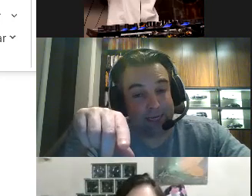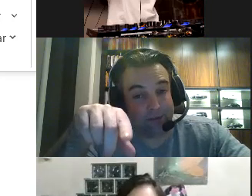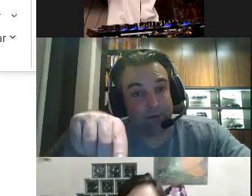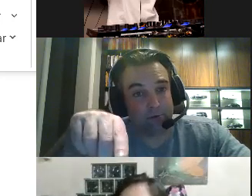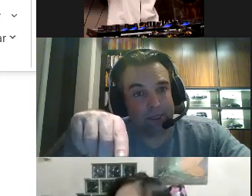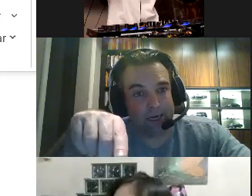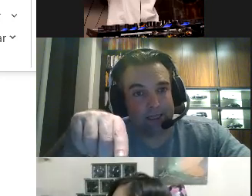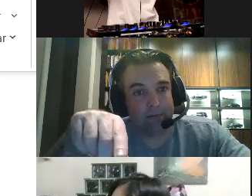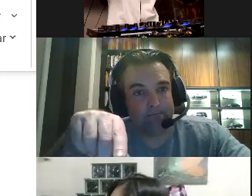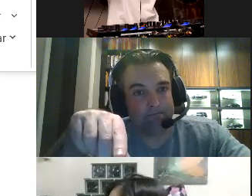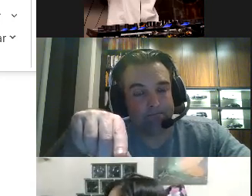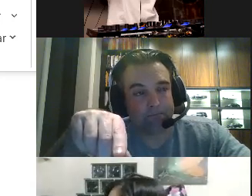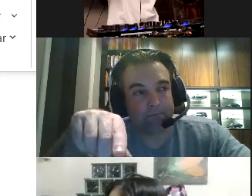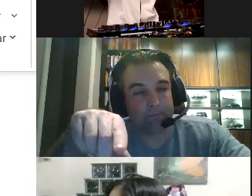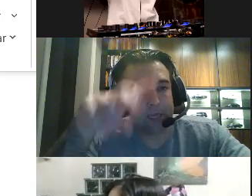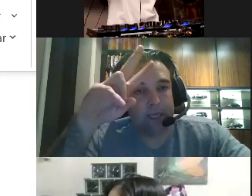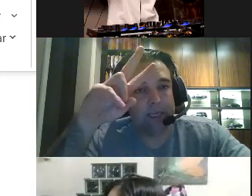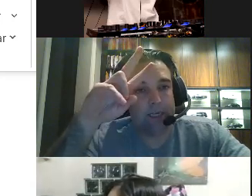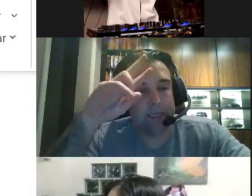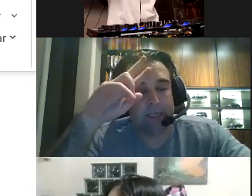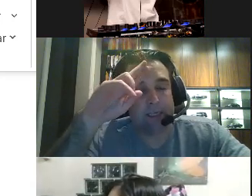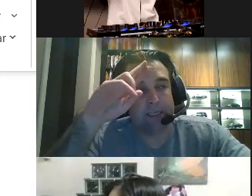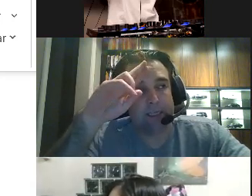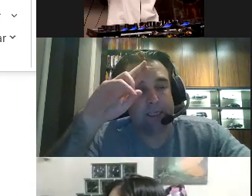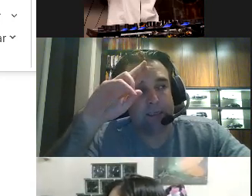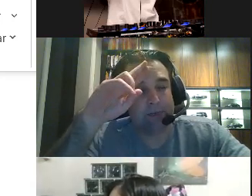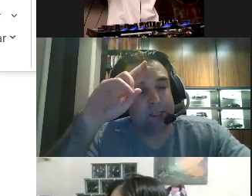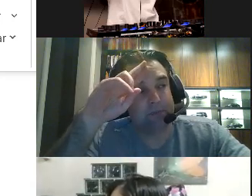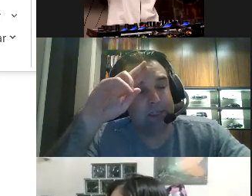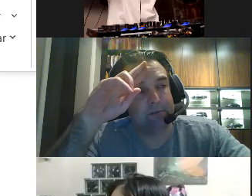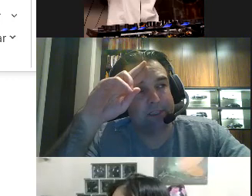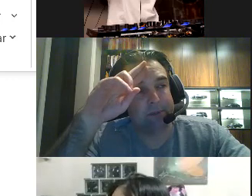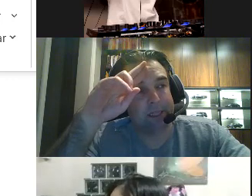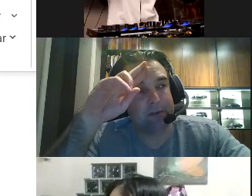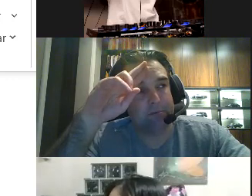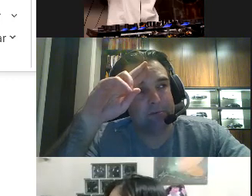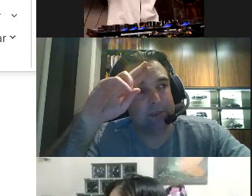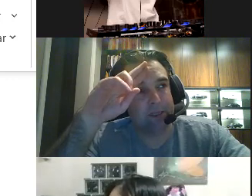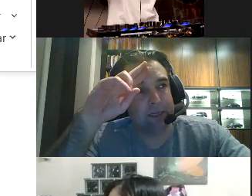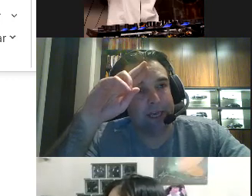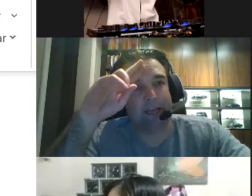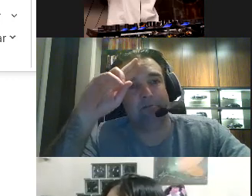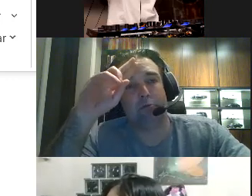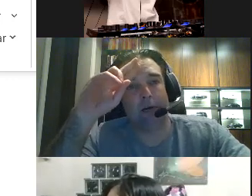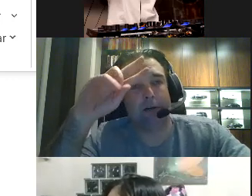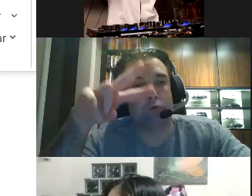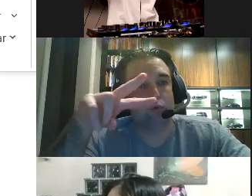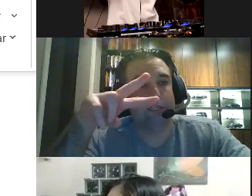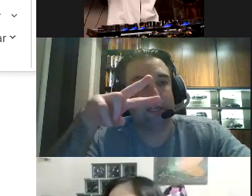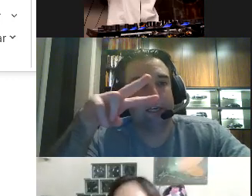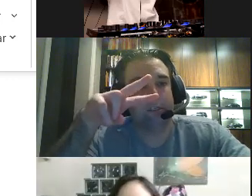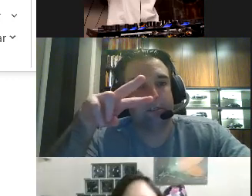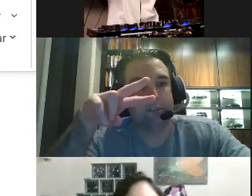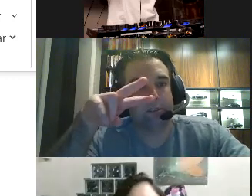Essa barragem foi condenada, e eles, como é que chama? Não é desabitaram, evacuaram